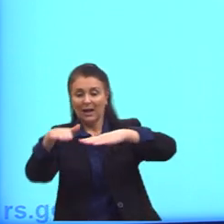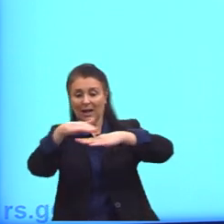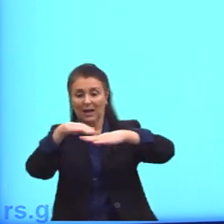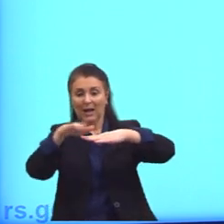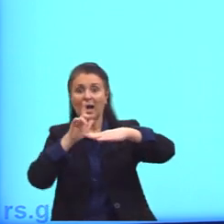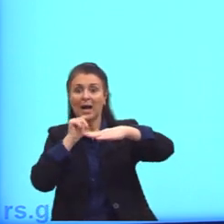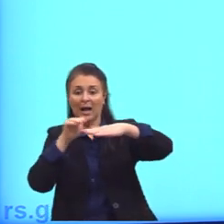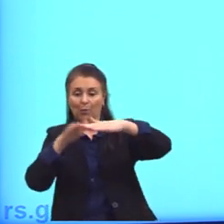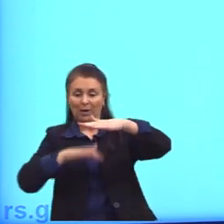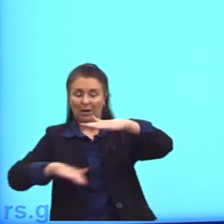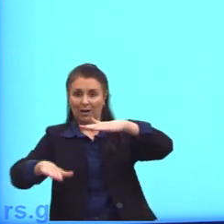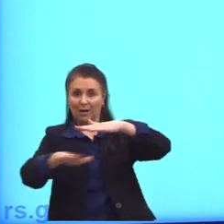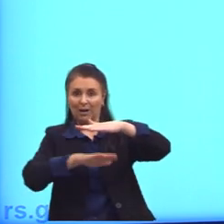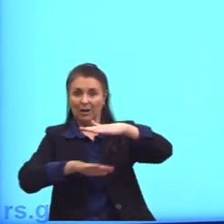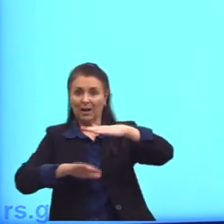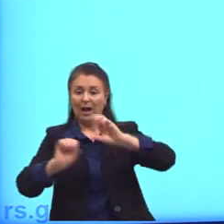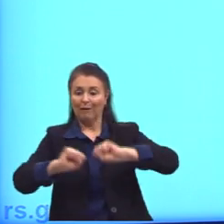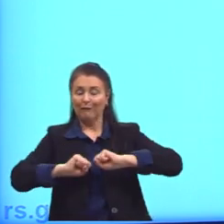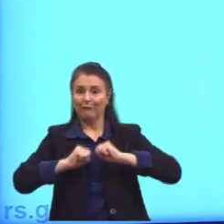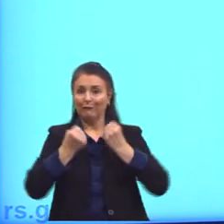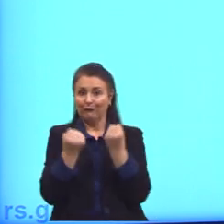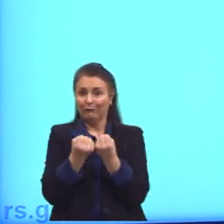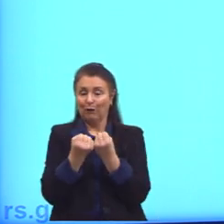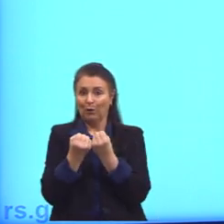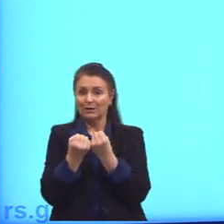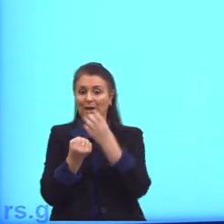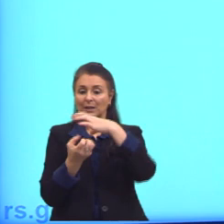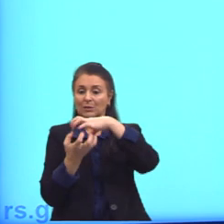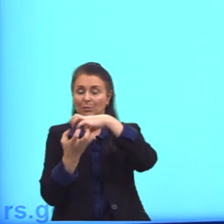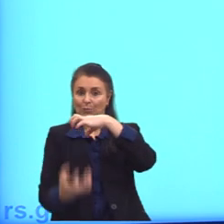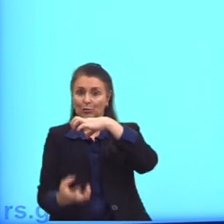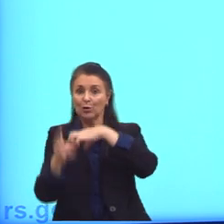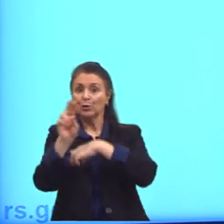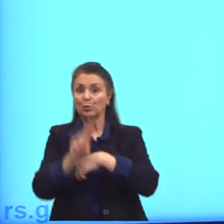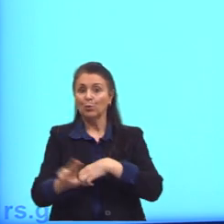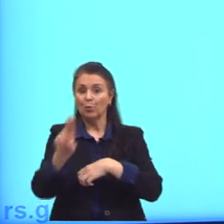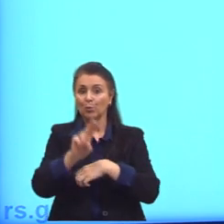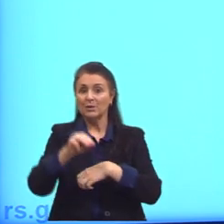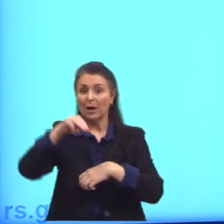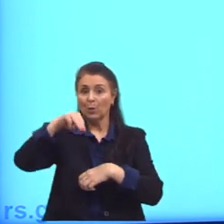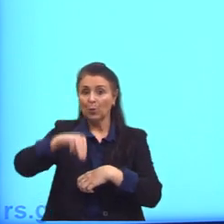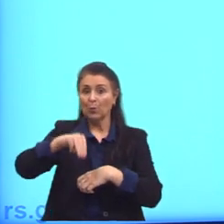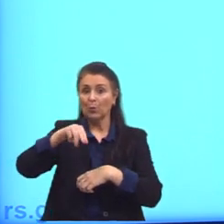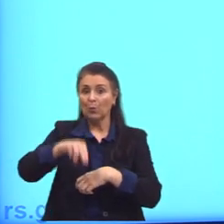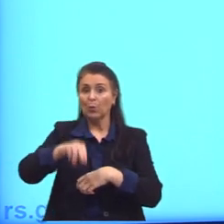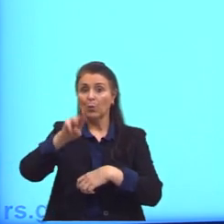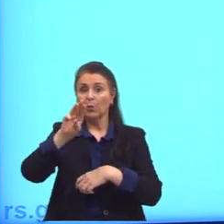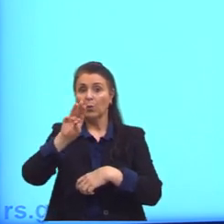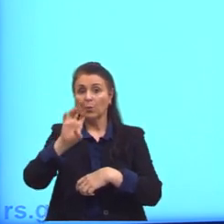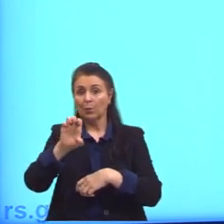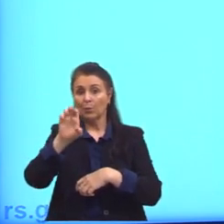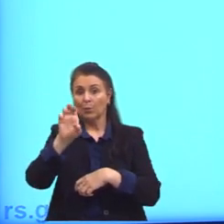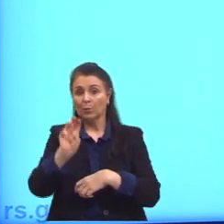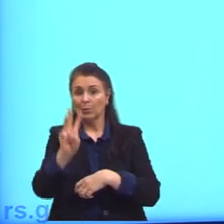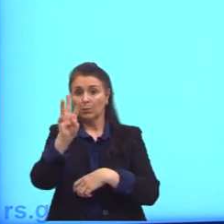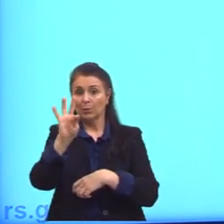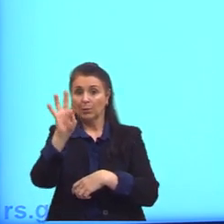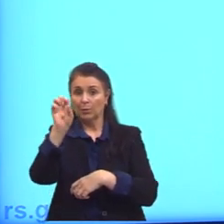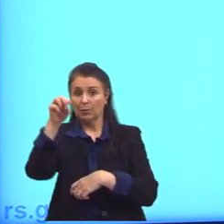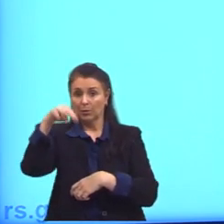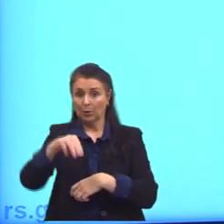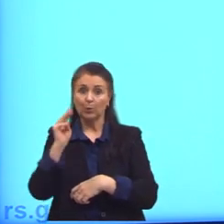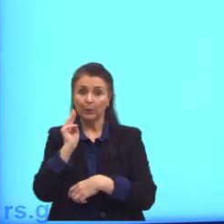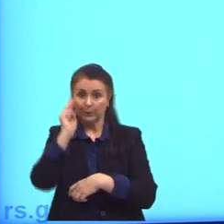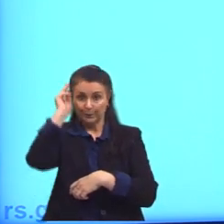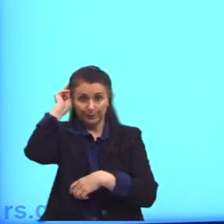tá força de impulso né unidade de medida Nilton porque a gente tá falando que força né lembram que a gente